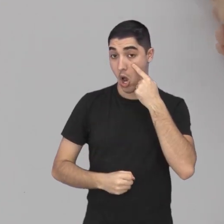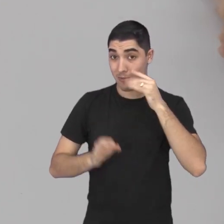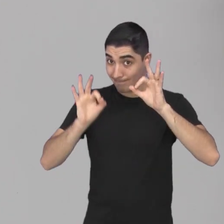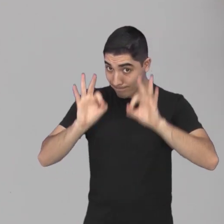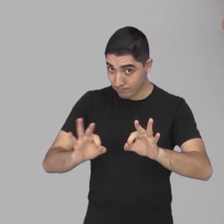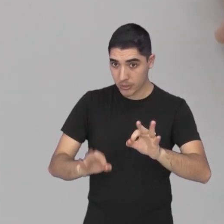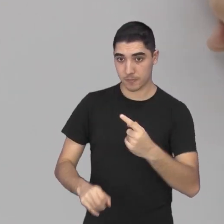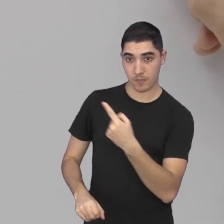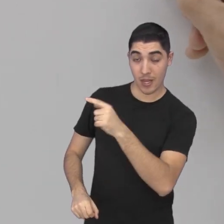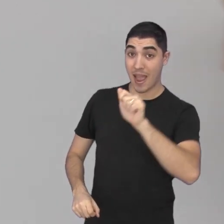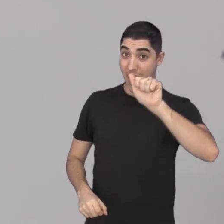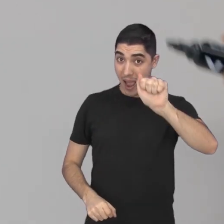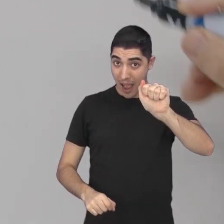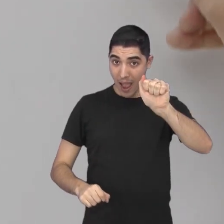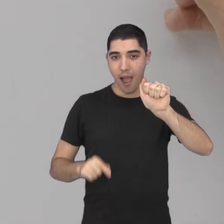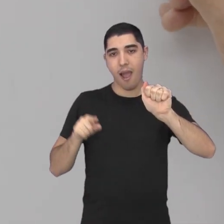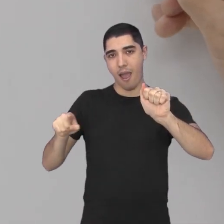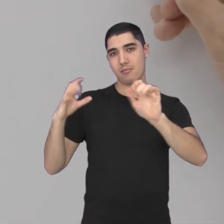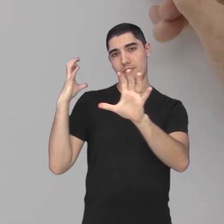a é 1